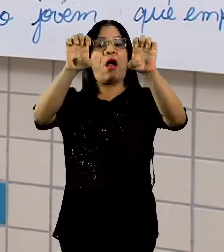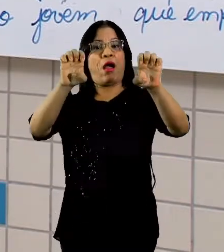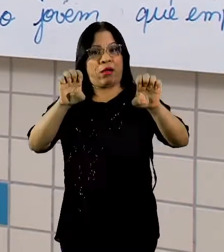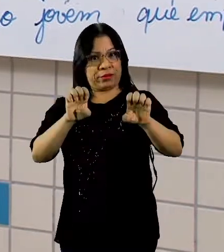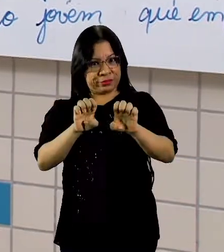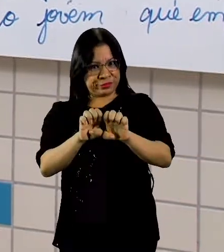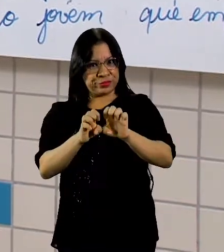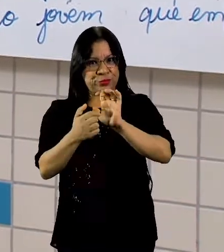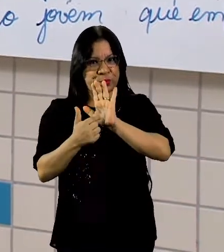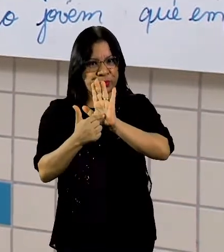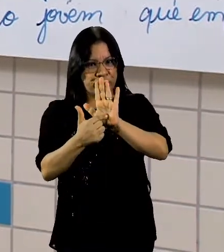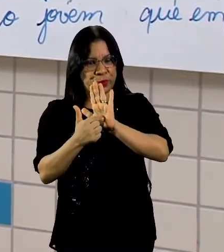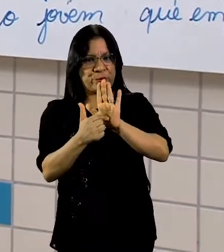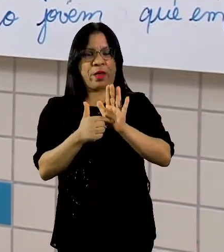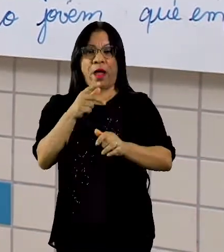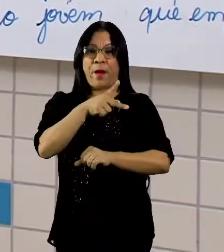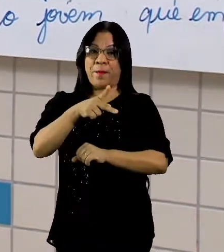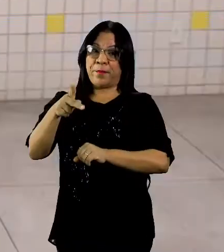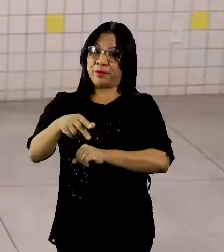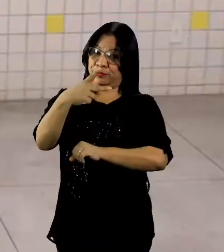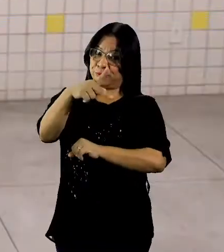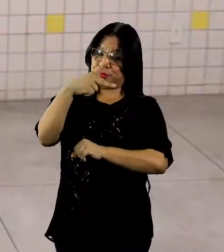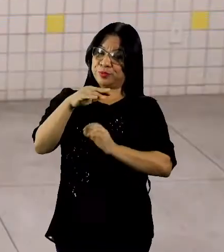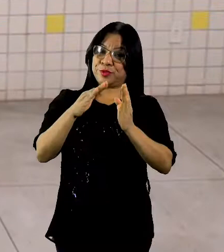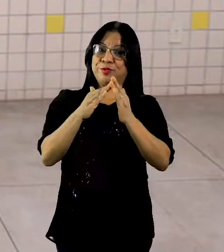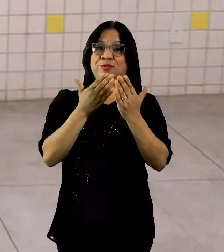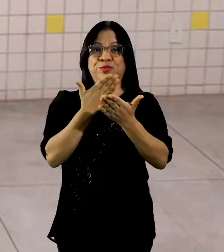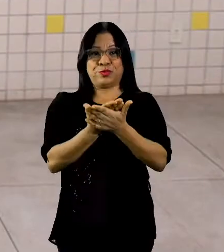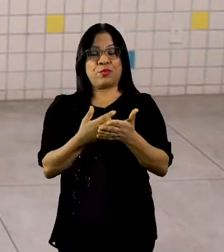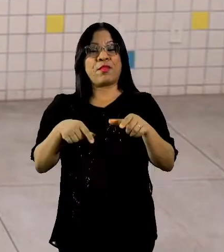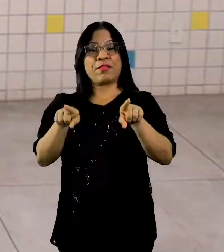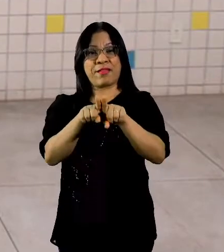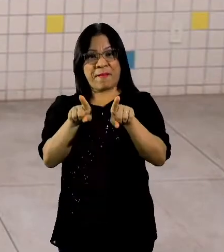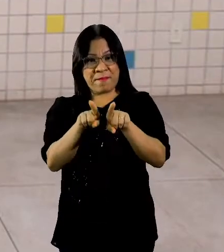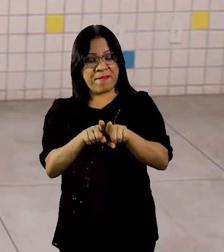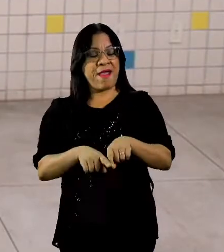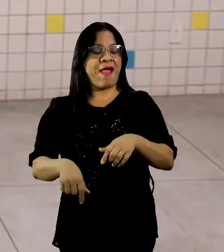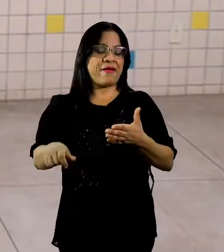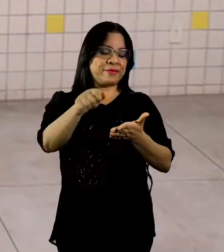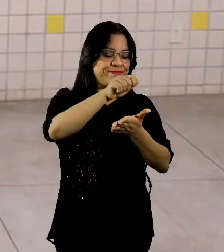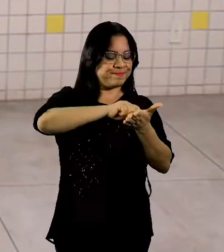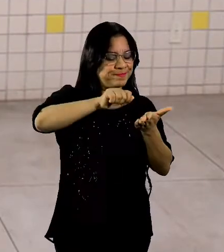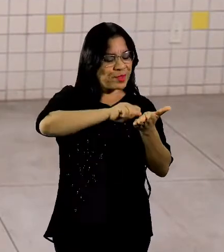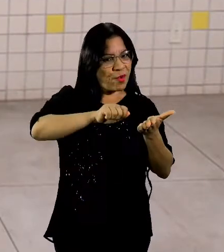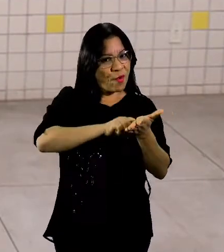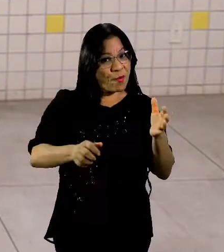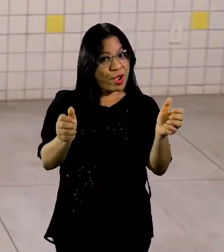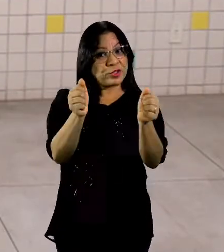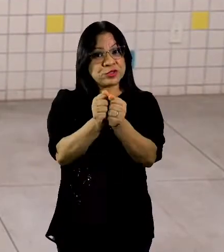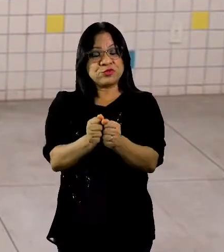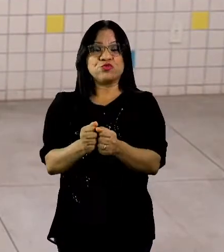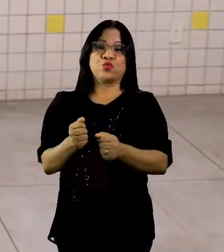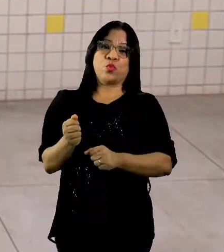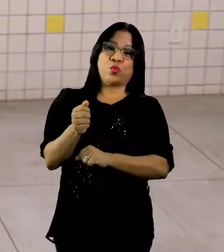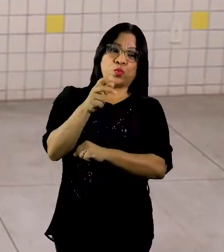sua escola e fazer a correção com o seu professor, tá?